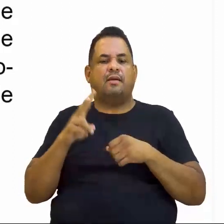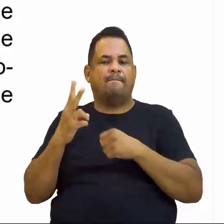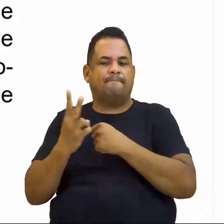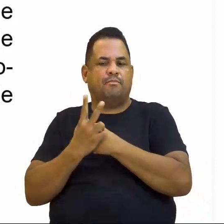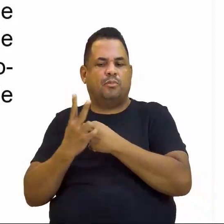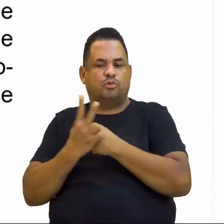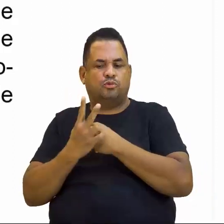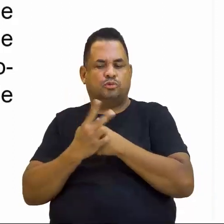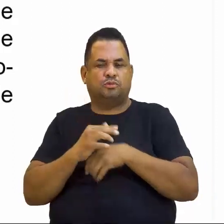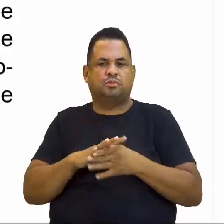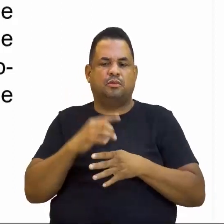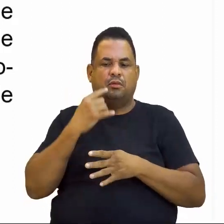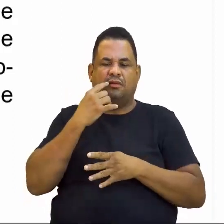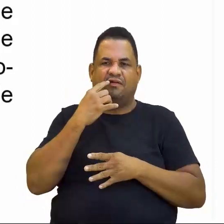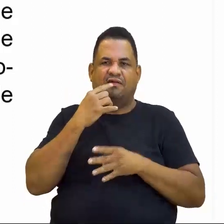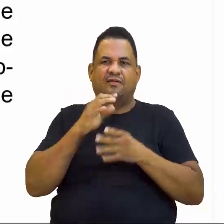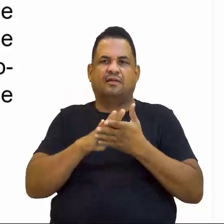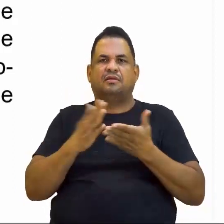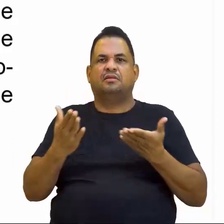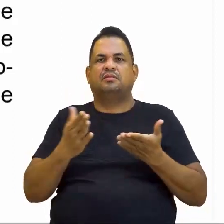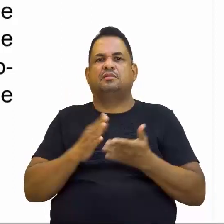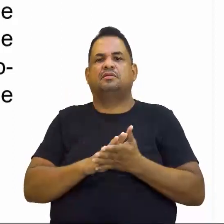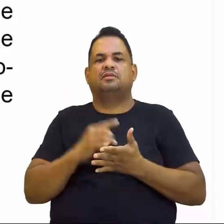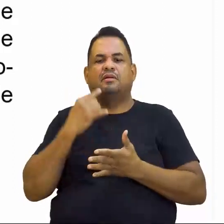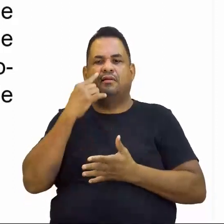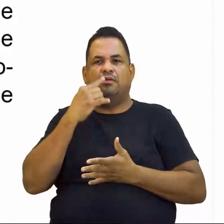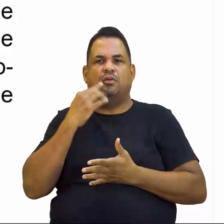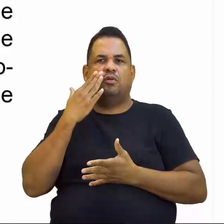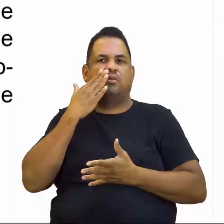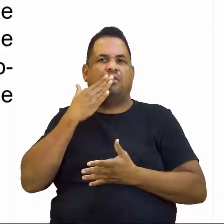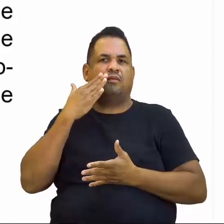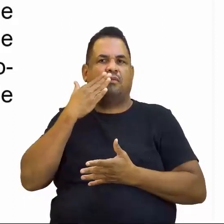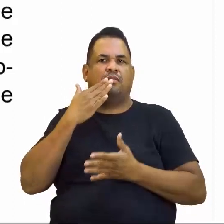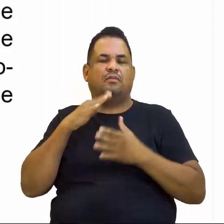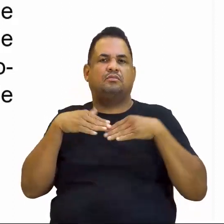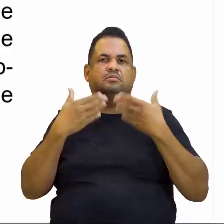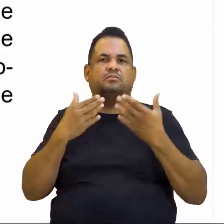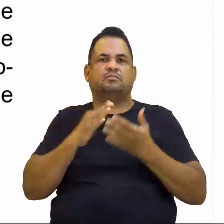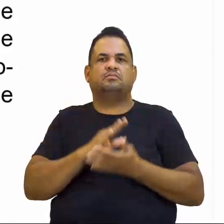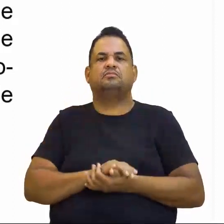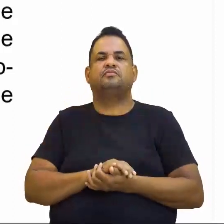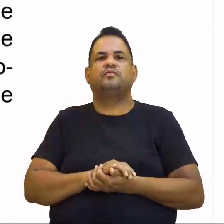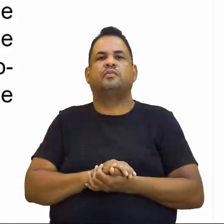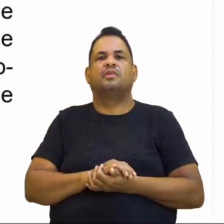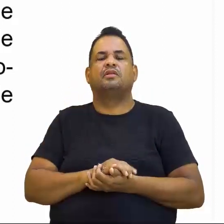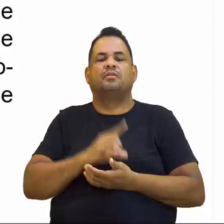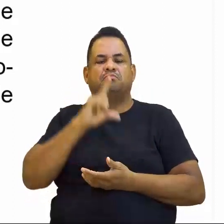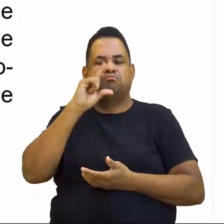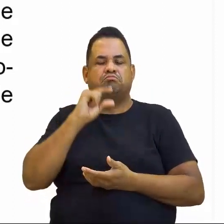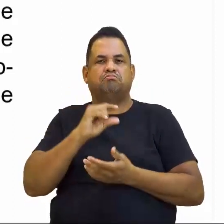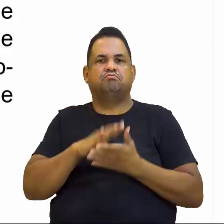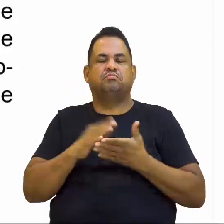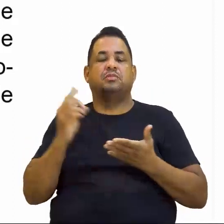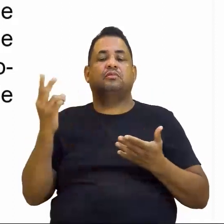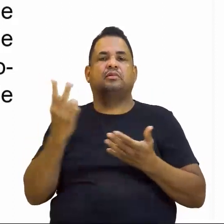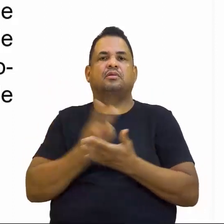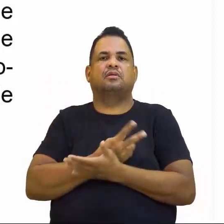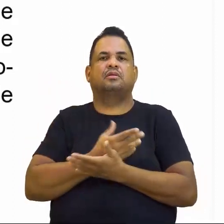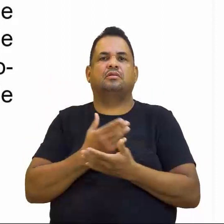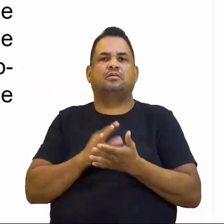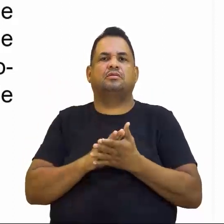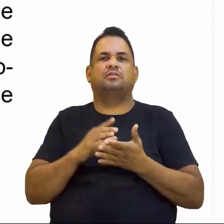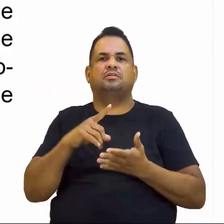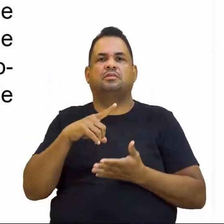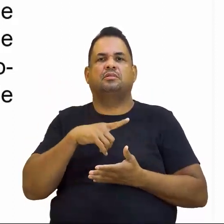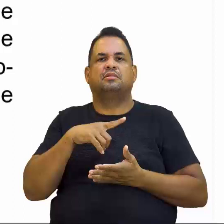dos nossos dentes, que estão ali no esmalte do dente. Quanto menos minerais a gente tiver, o que vai acontecer? Eu vou